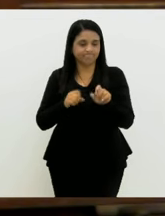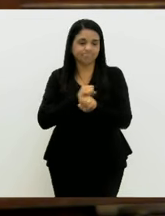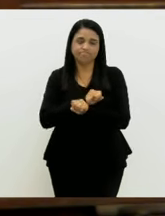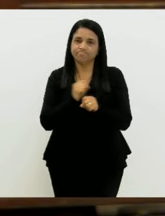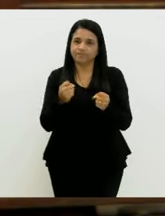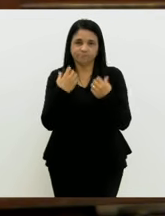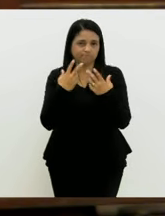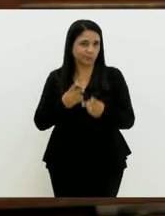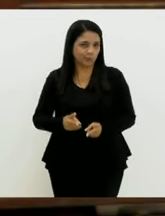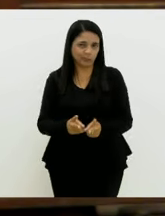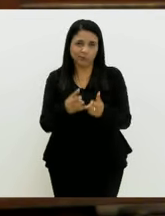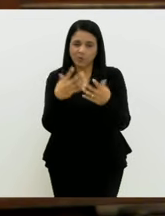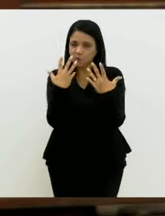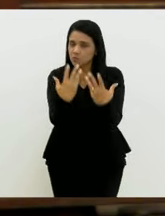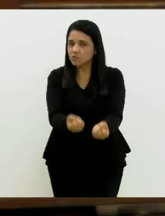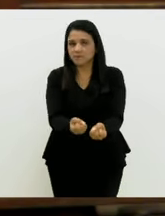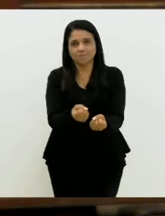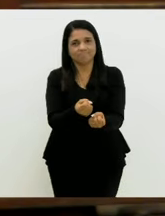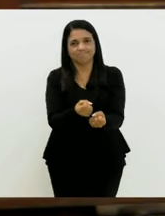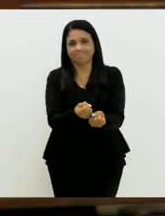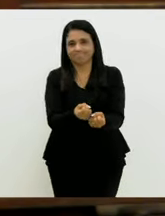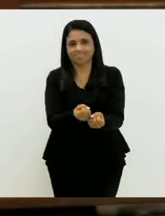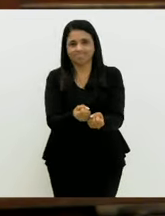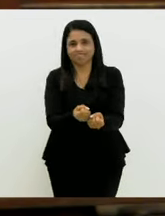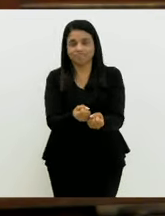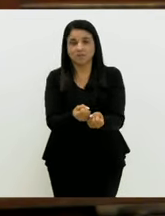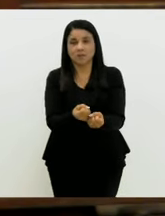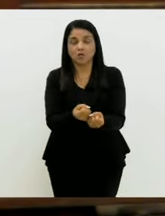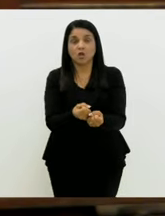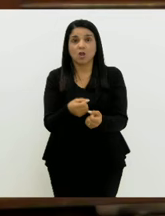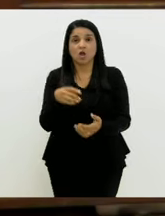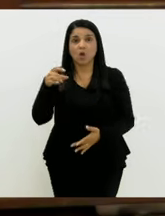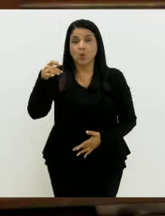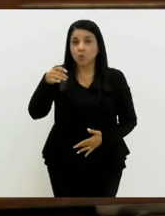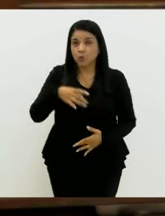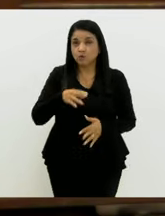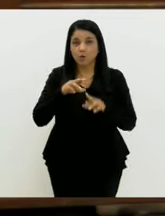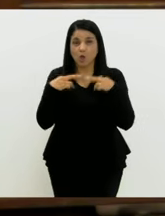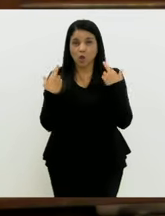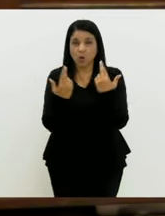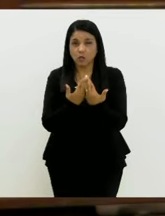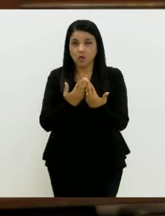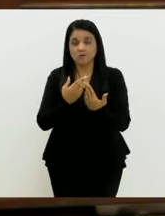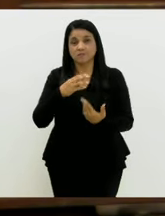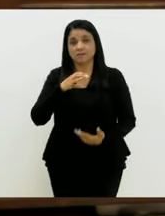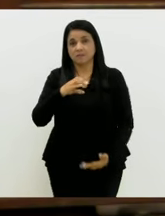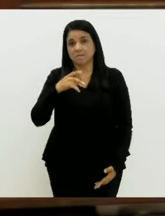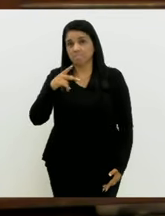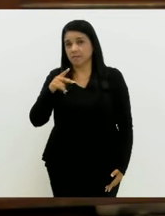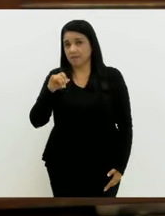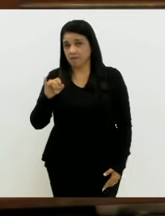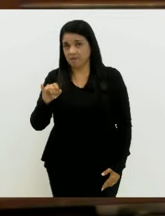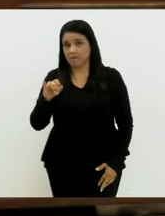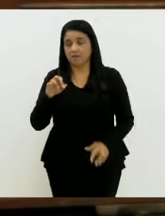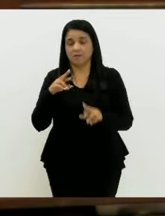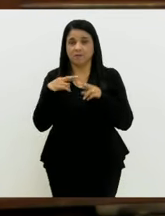Está inaceitável. Na última reunião da CPI dos serviços delegados, no mês de dezembro do ano passado,